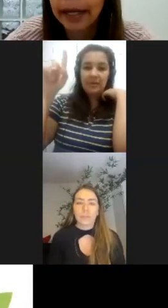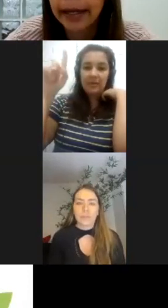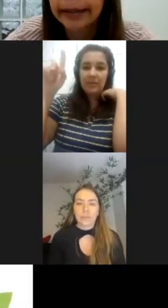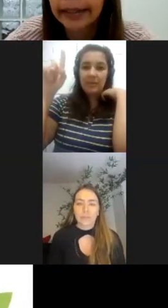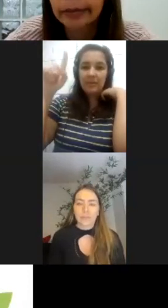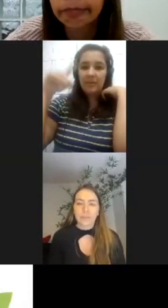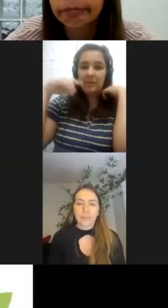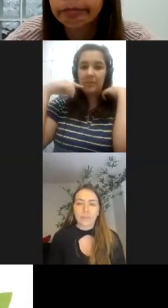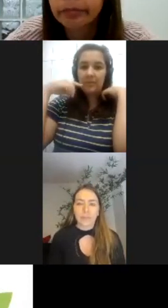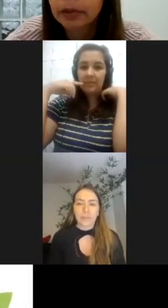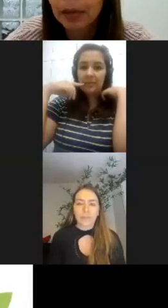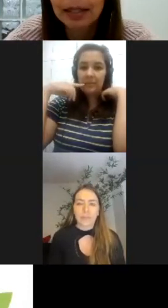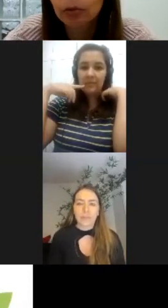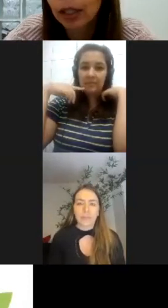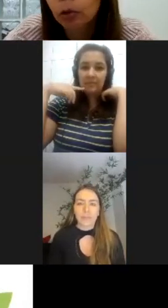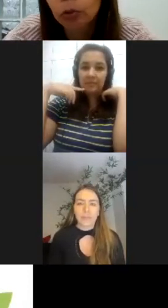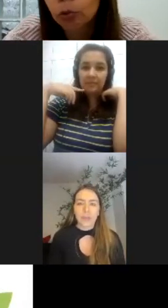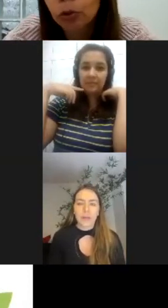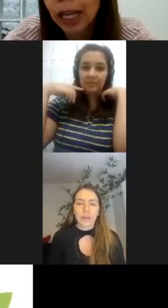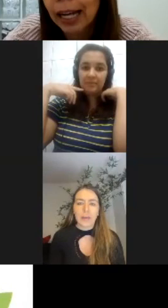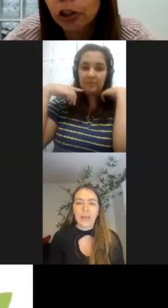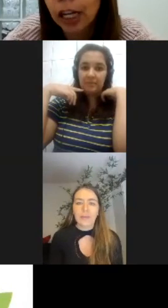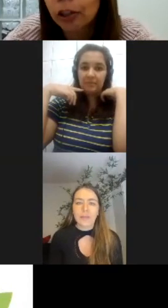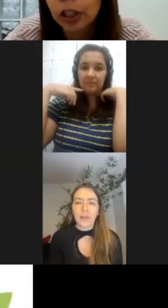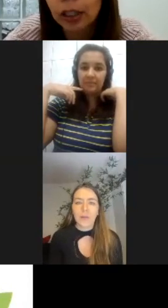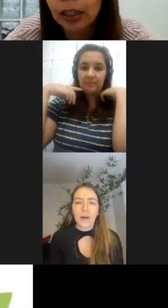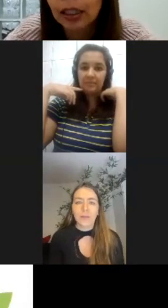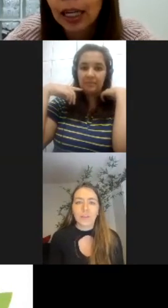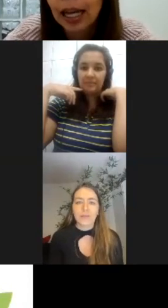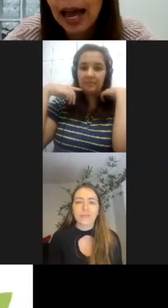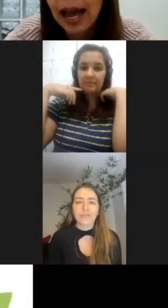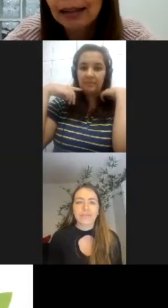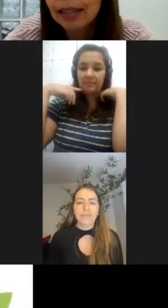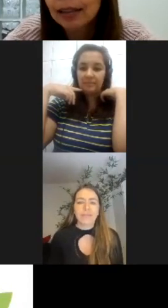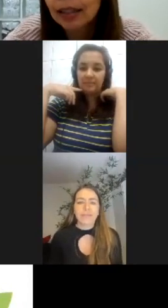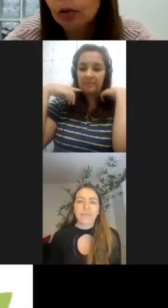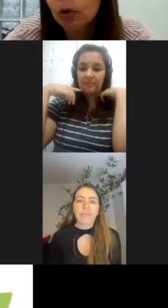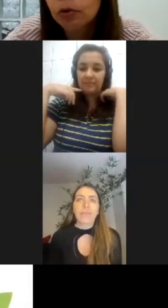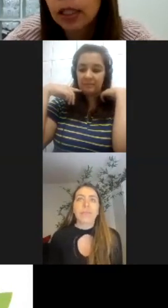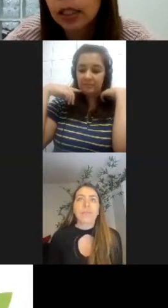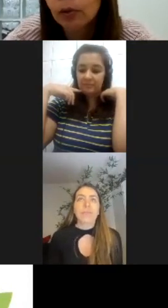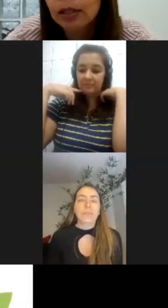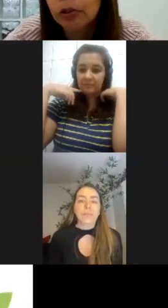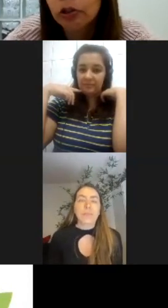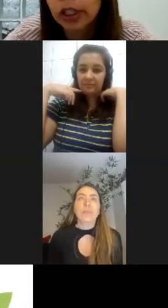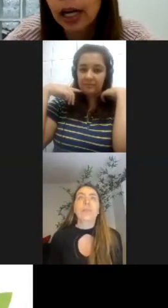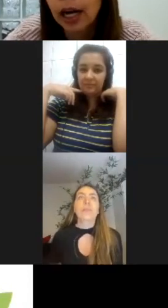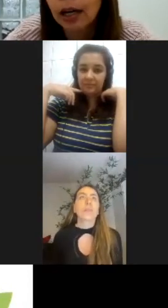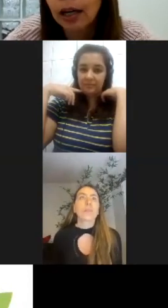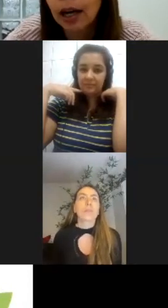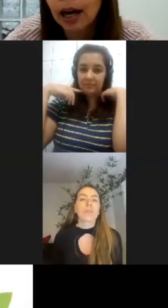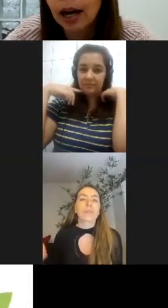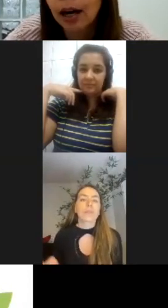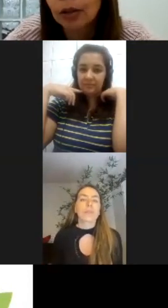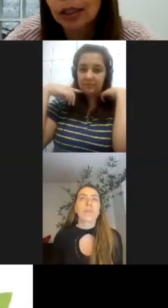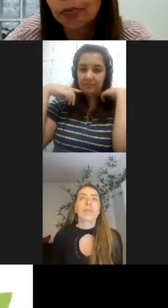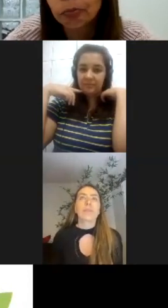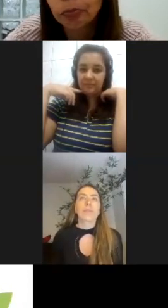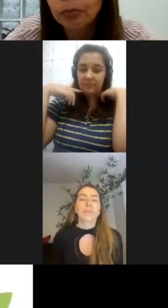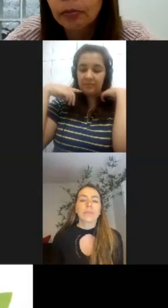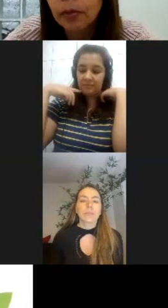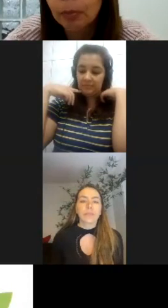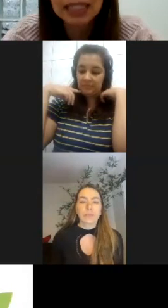uma pena. Mas sem o áudio? A Sandra não conseguiu assistir a